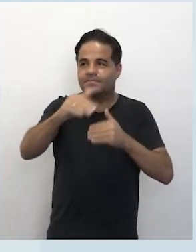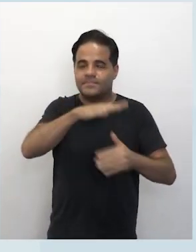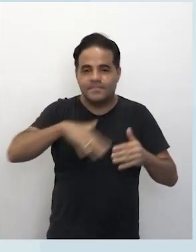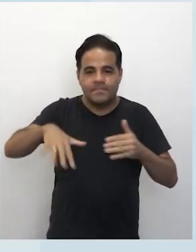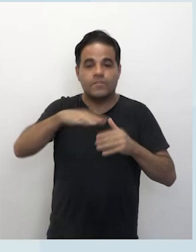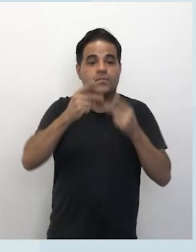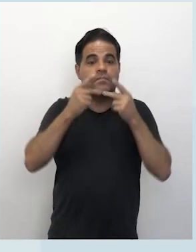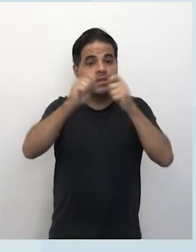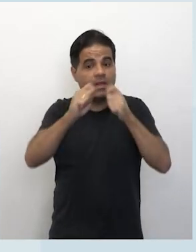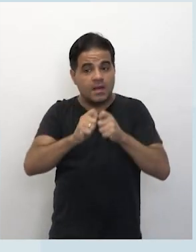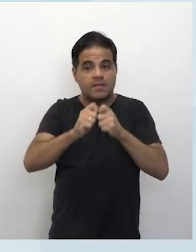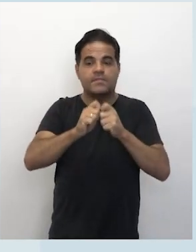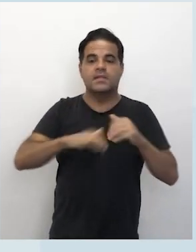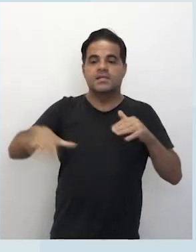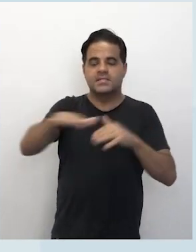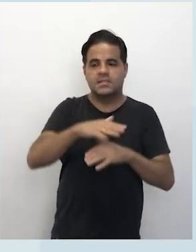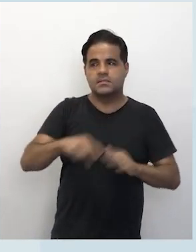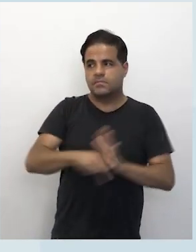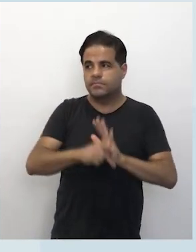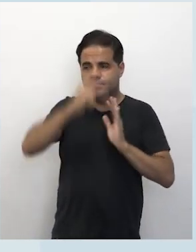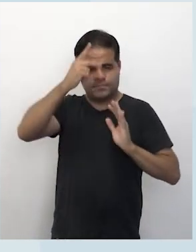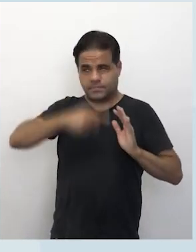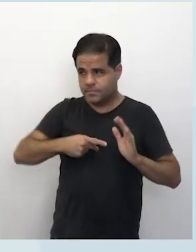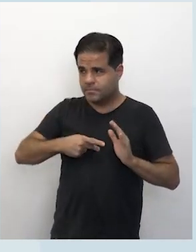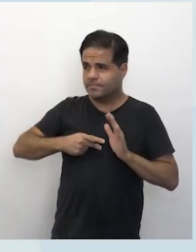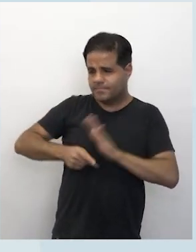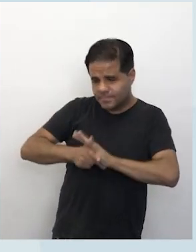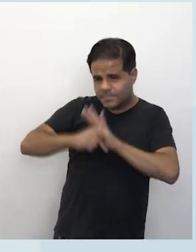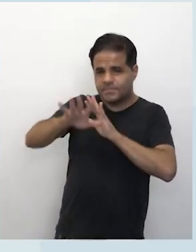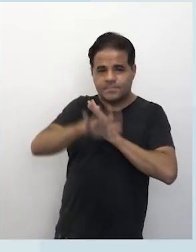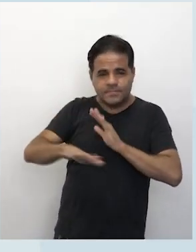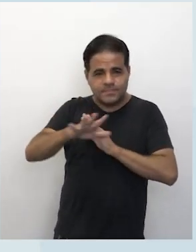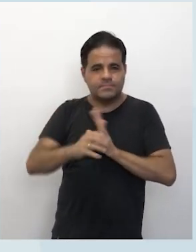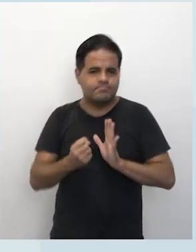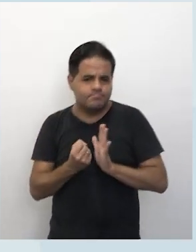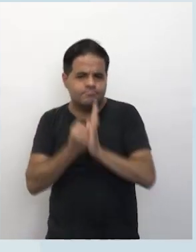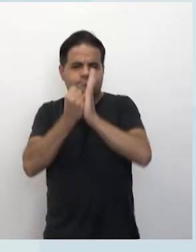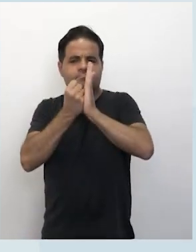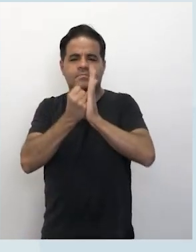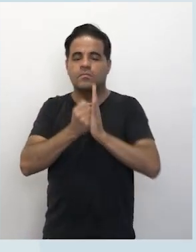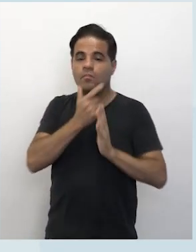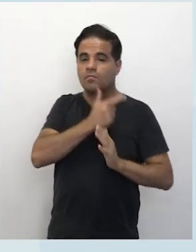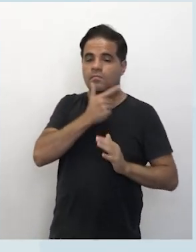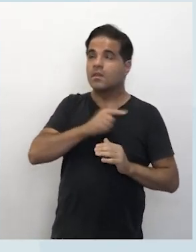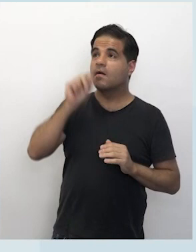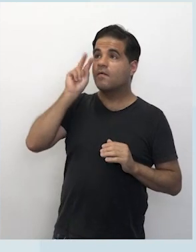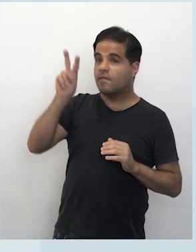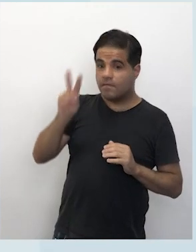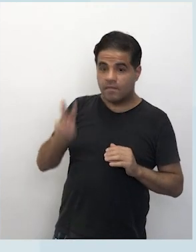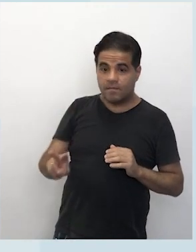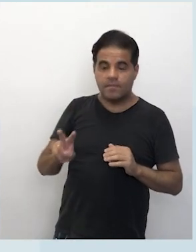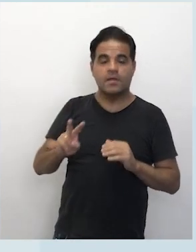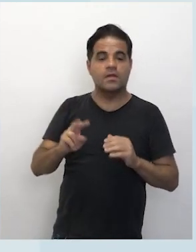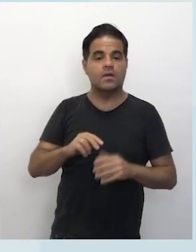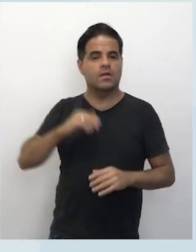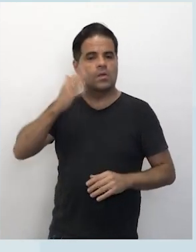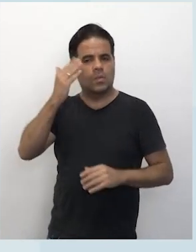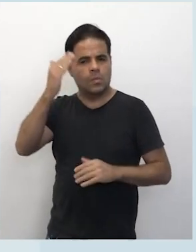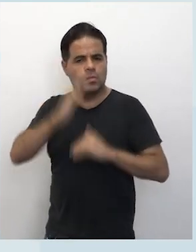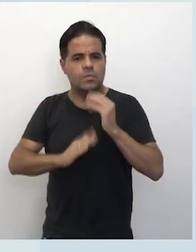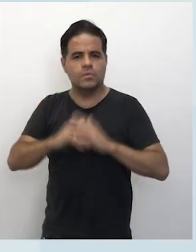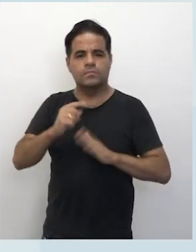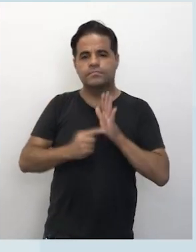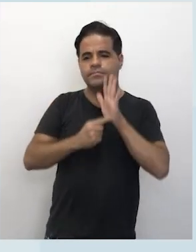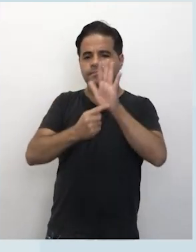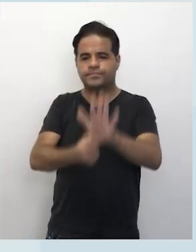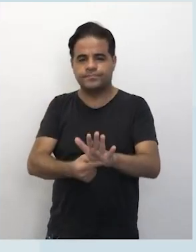ela fez a si própria, né, a imagem como um mártir, né? Então, a gente consegue ver aí também o talento como